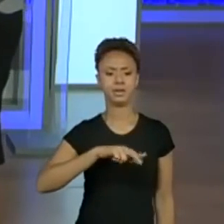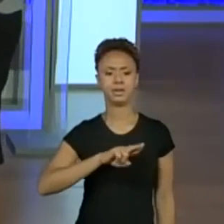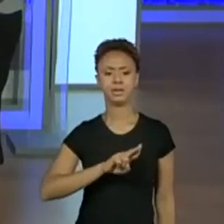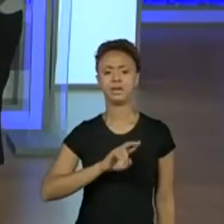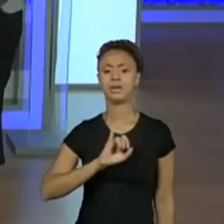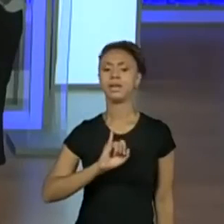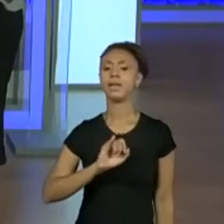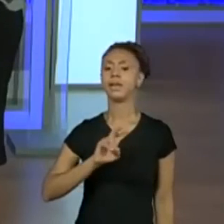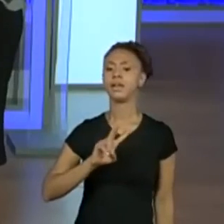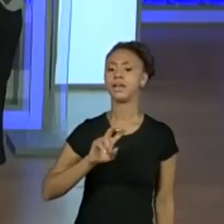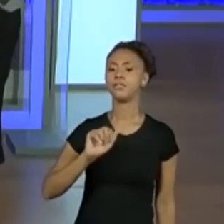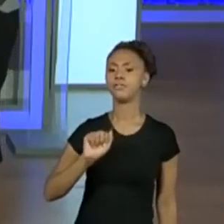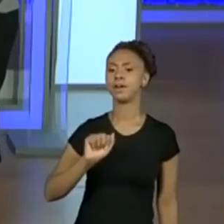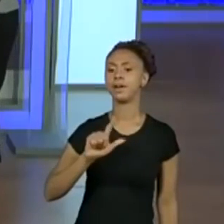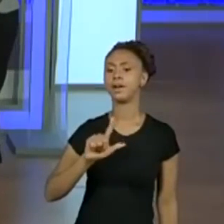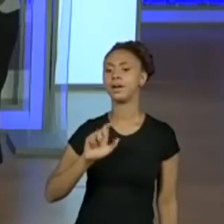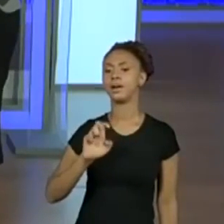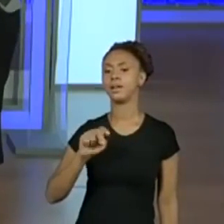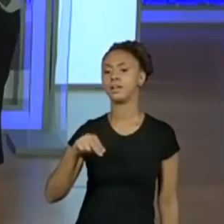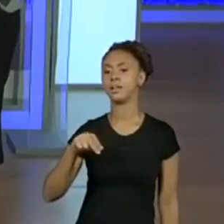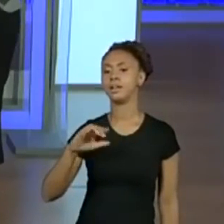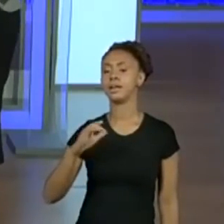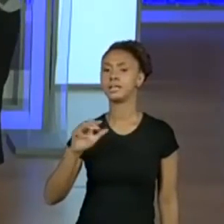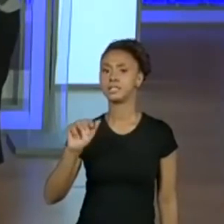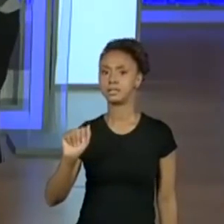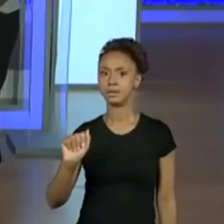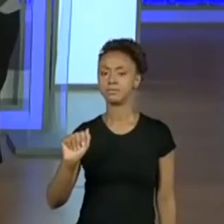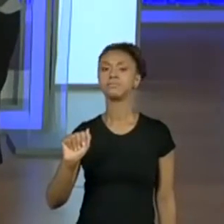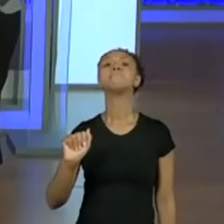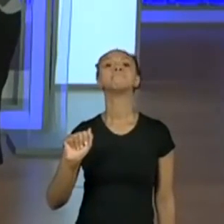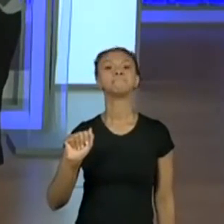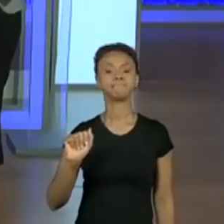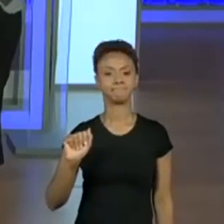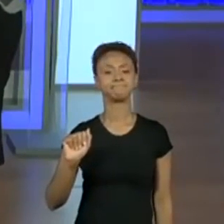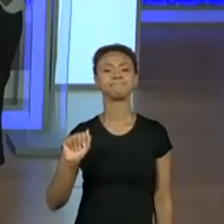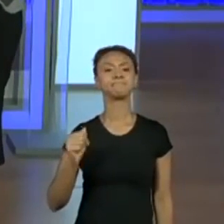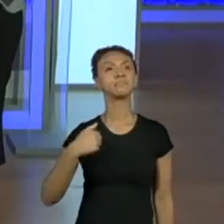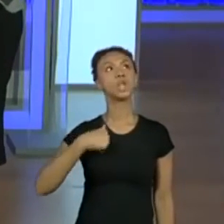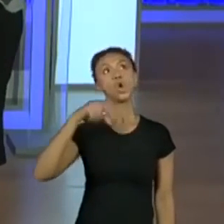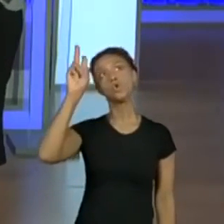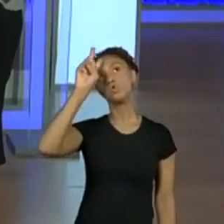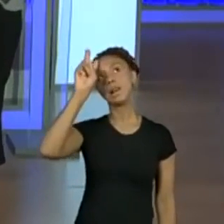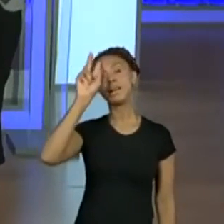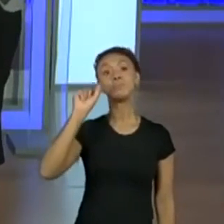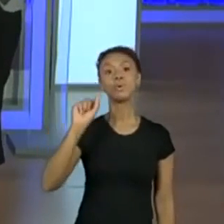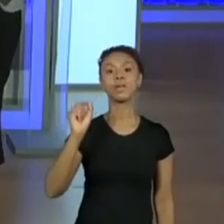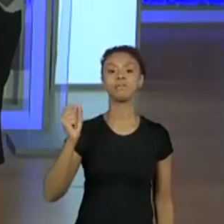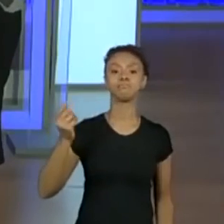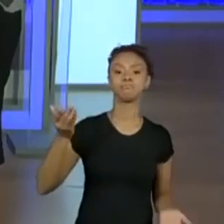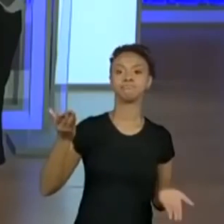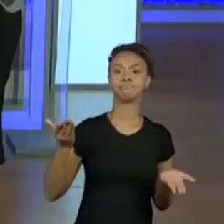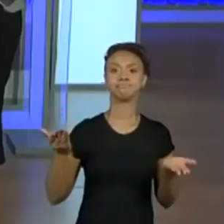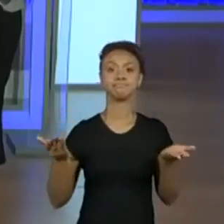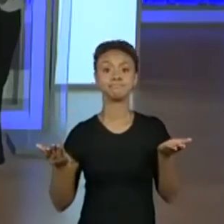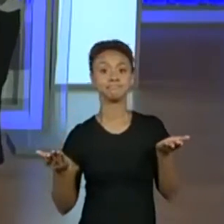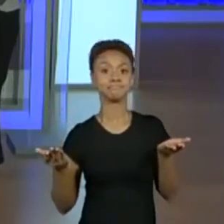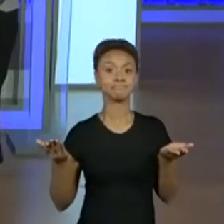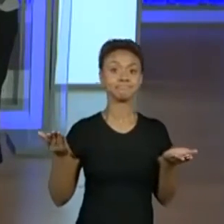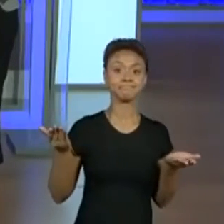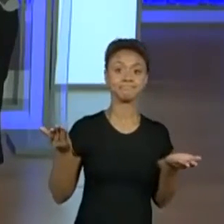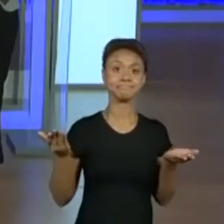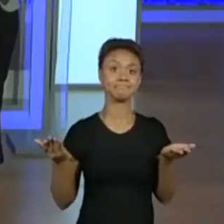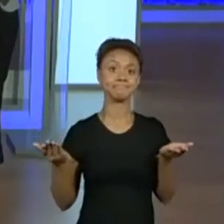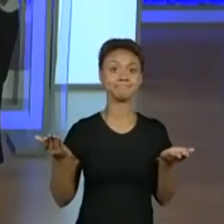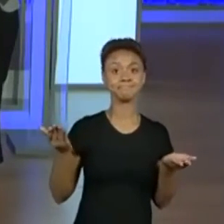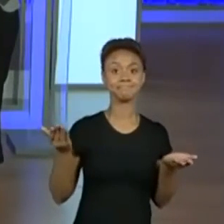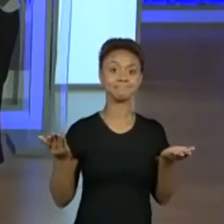isso me remete à balança, que os dois lados têm que estar equilibrados, né, professora? Isso mesmo. Não são iguais, pode ter coisas diferentes